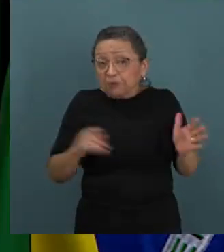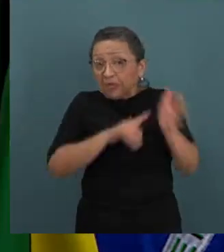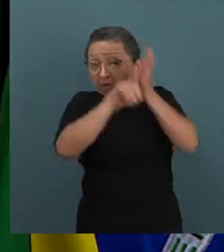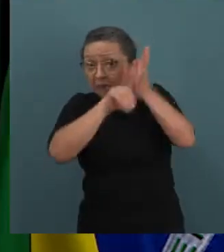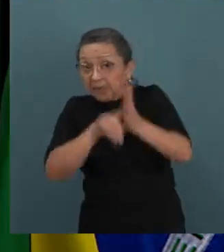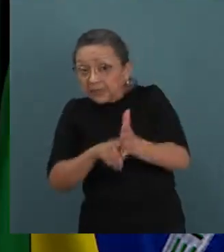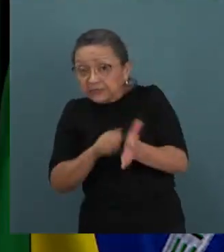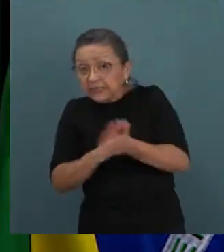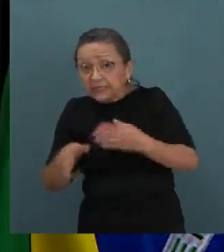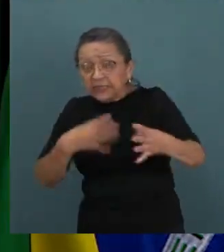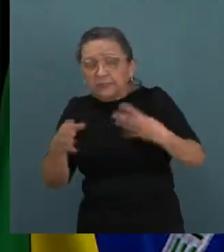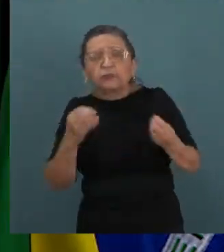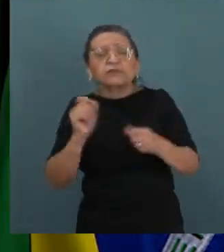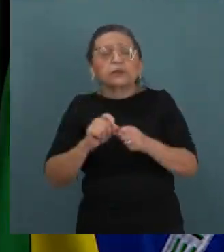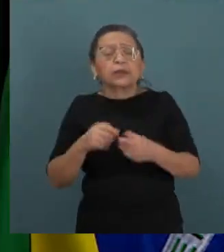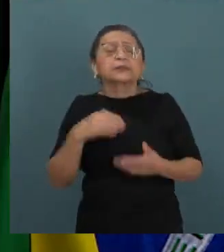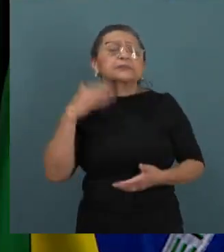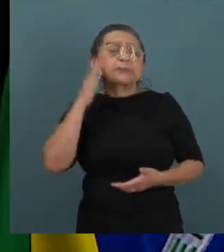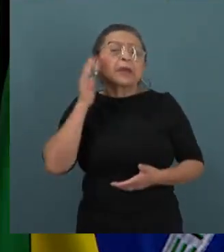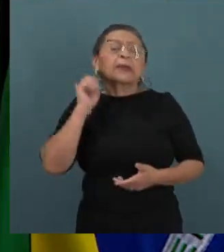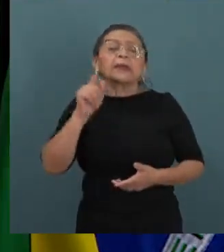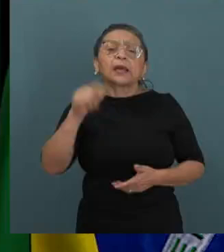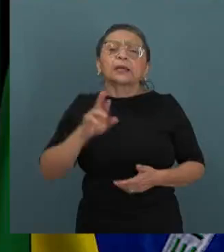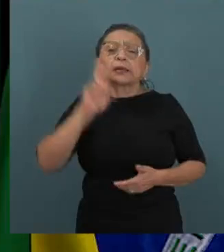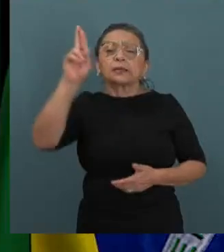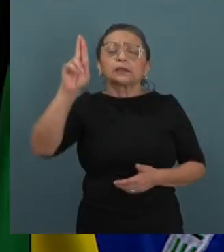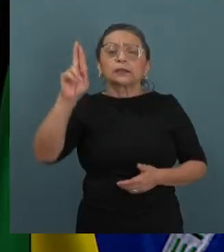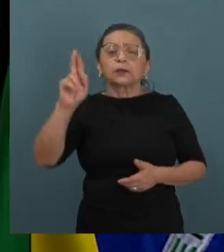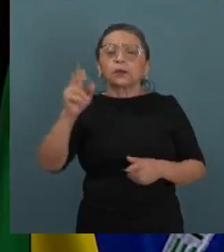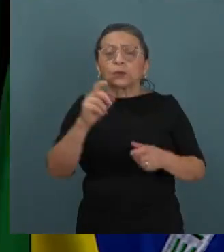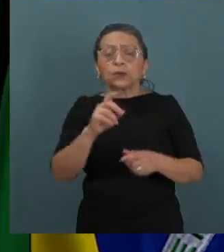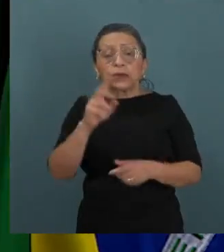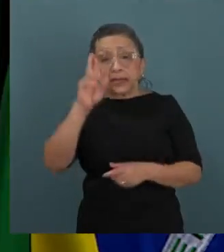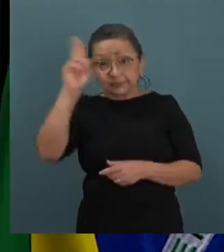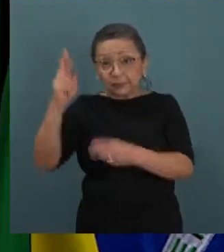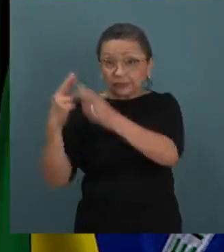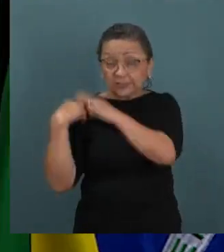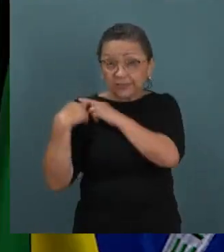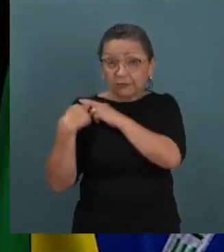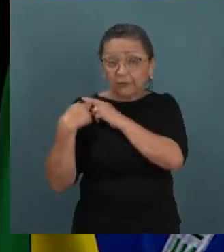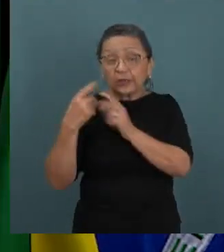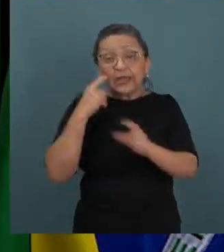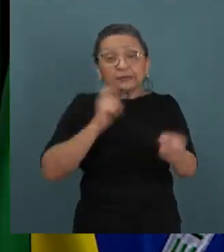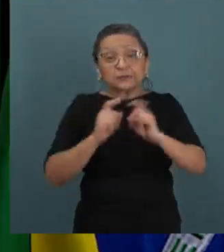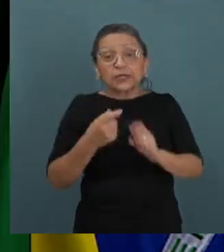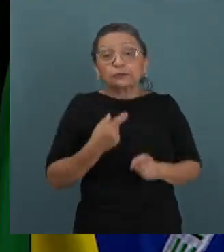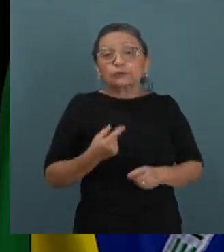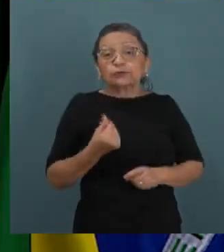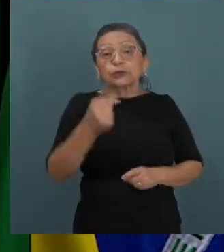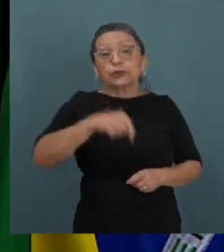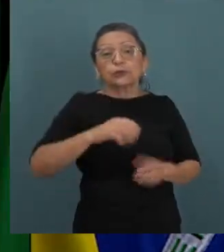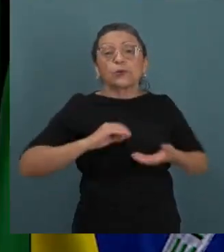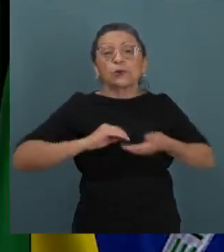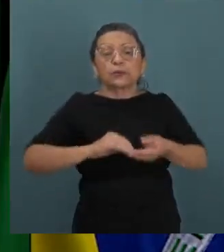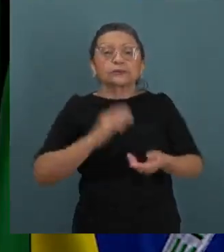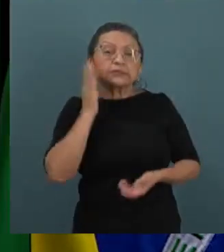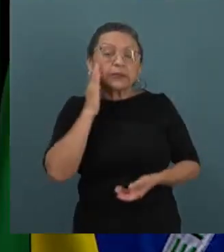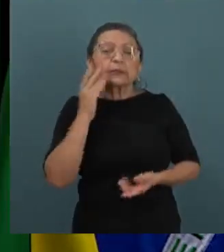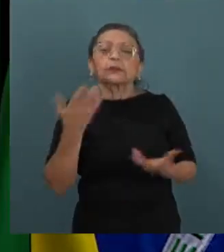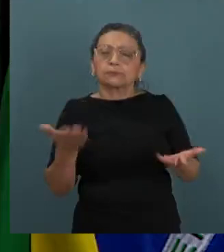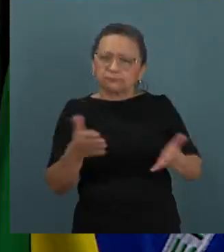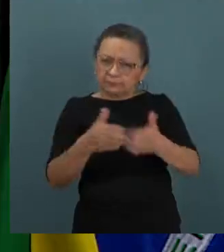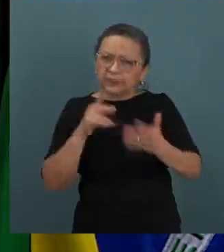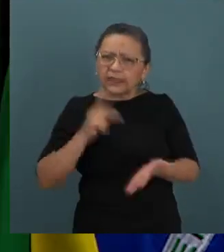nem transparência. E saber quem é que opera os bilhões de reais aqui no Congresso Nacional. Que a verdade,